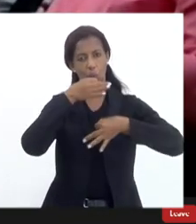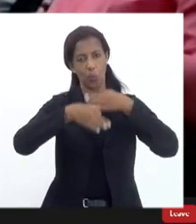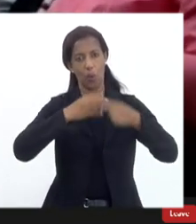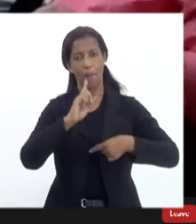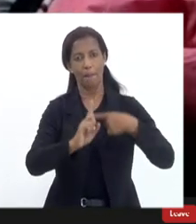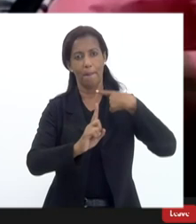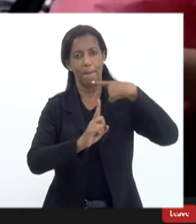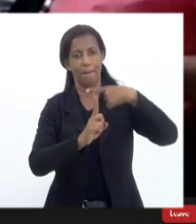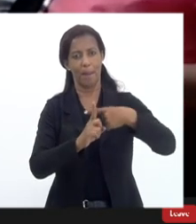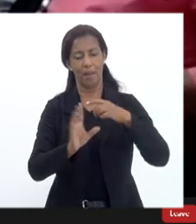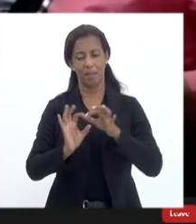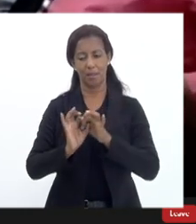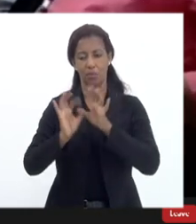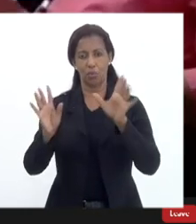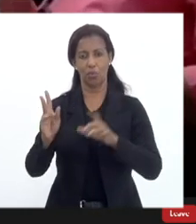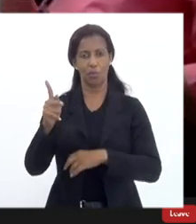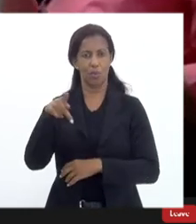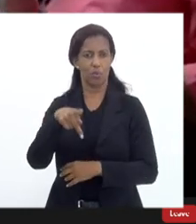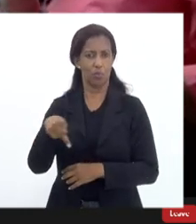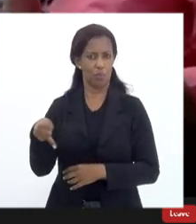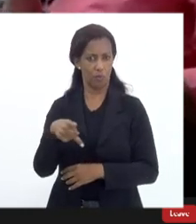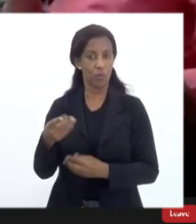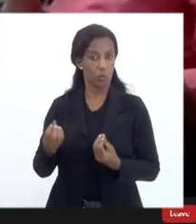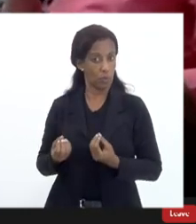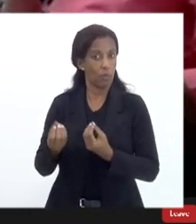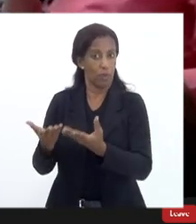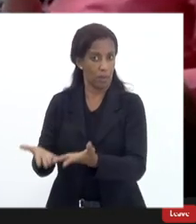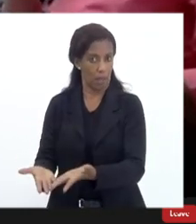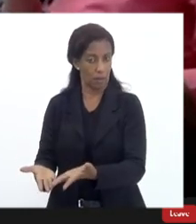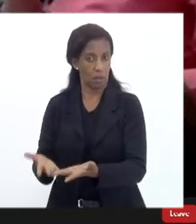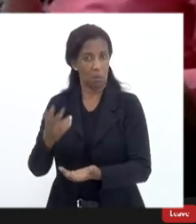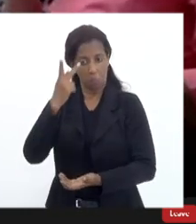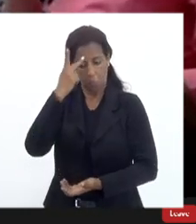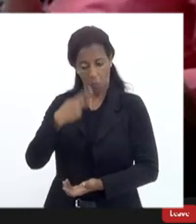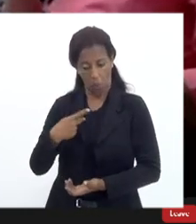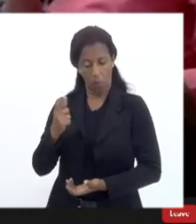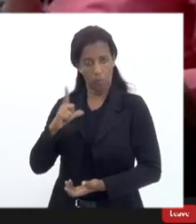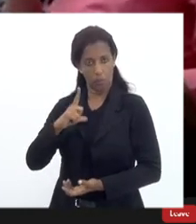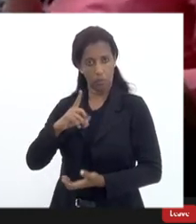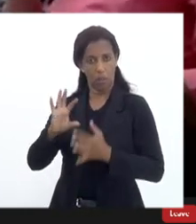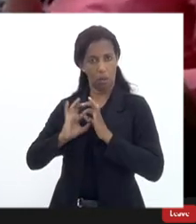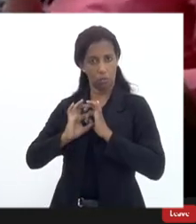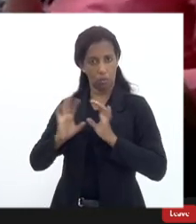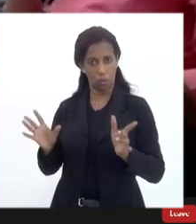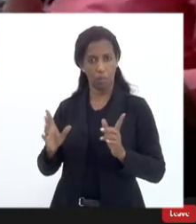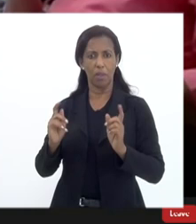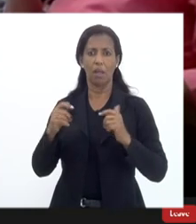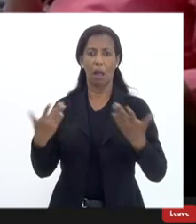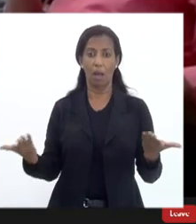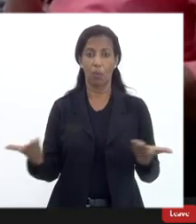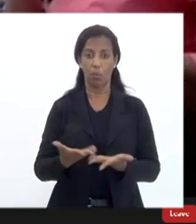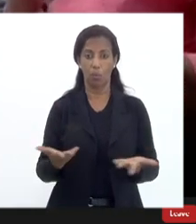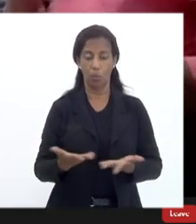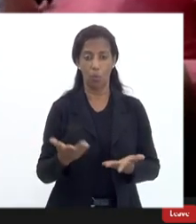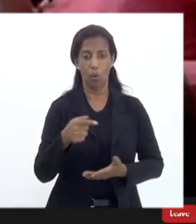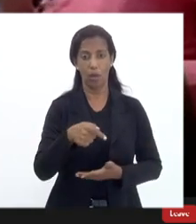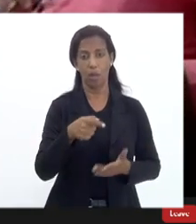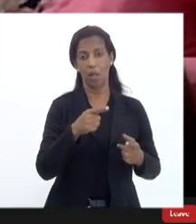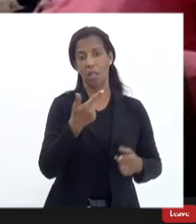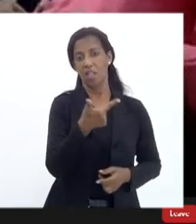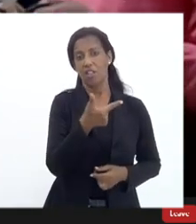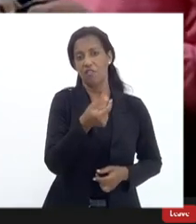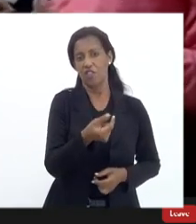mais a autonomia do professor que foi dada, está sendo contemplada agora no decorrer